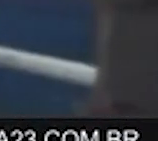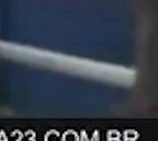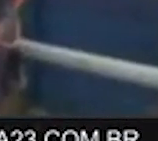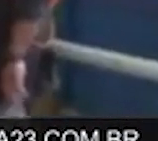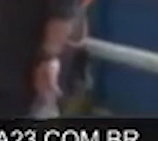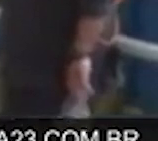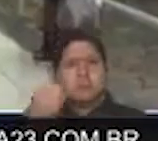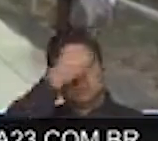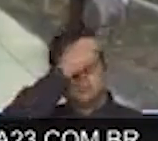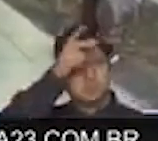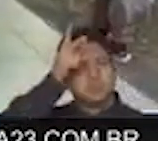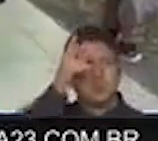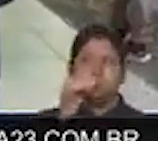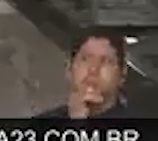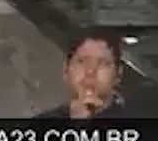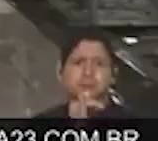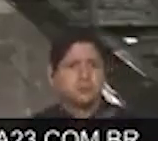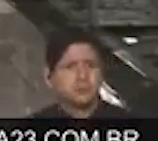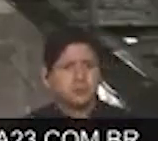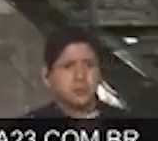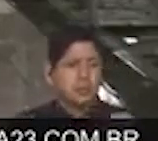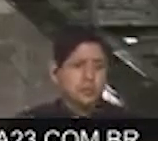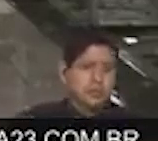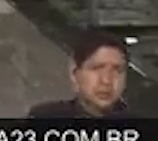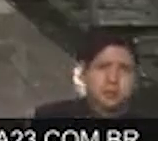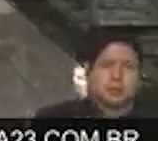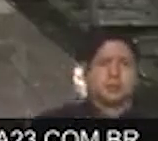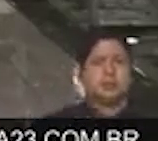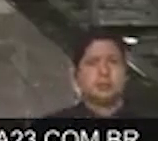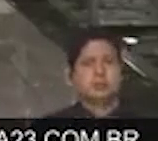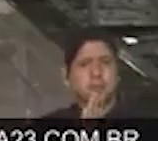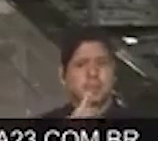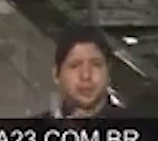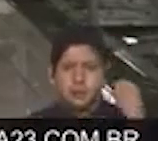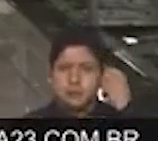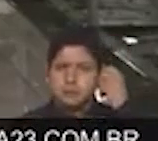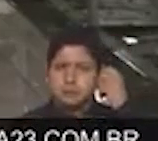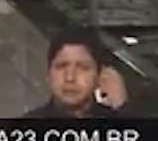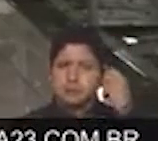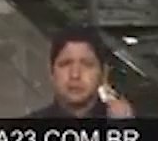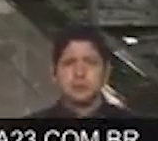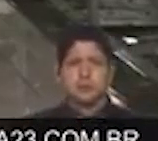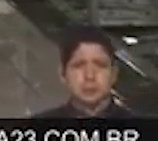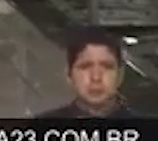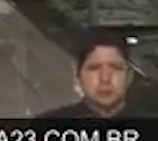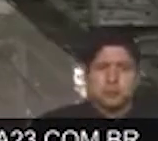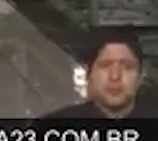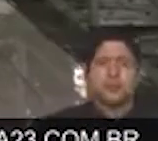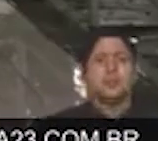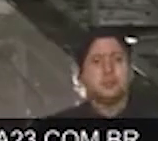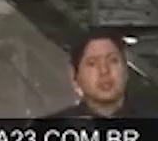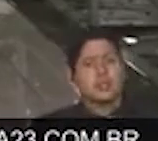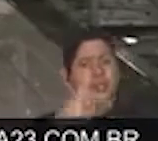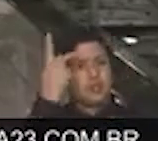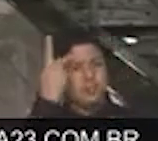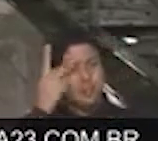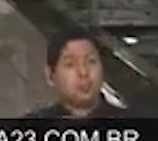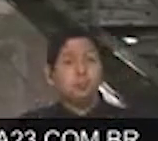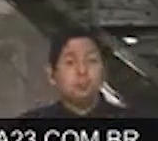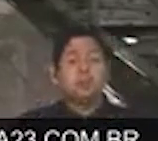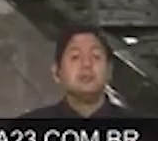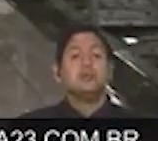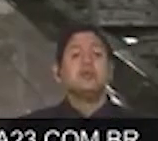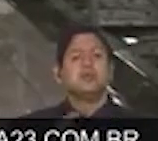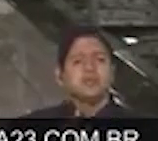diversos municípios, como por exemplo, Rio de Janeiro, Belo Horizonte, Salvador e aqui em São Paulo. Por isso é preciso que